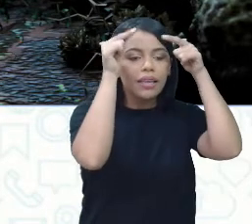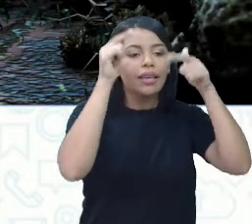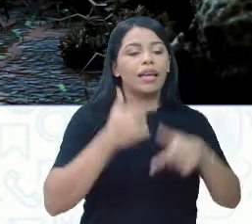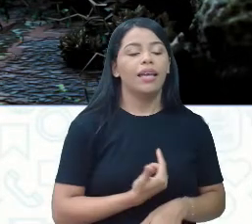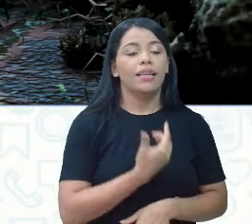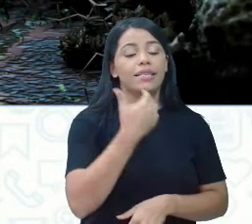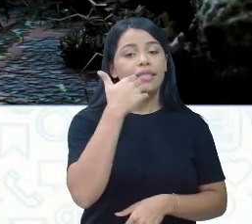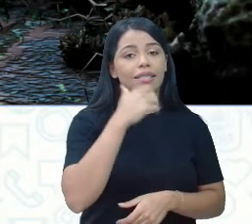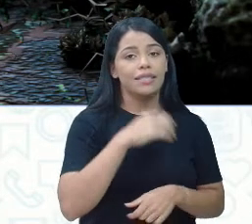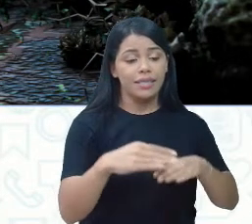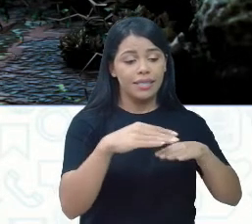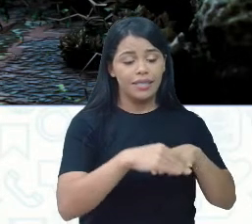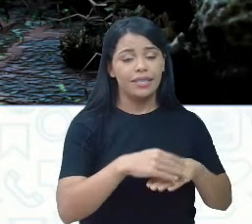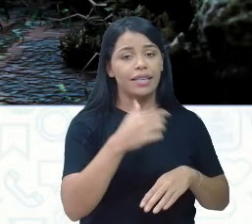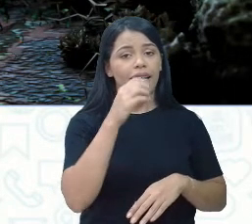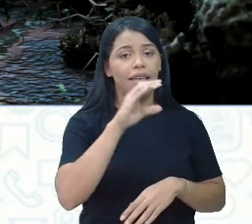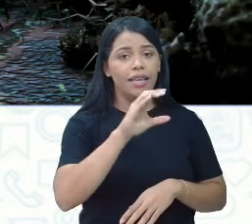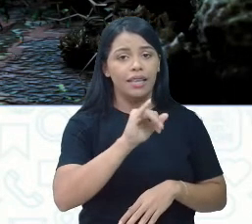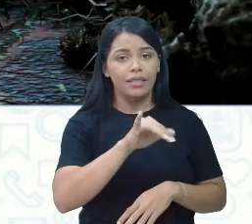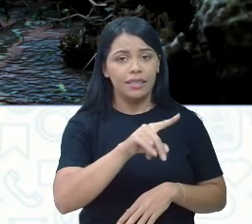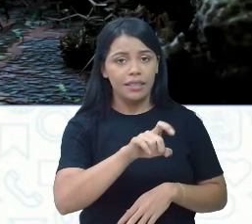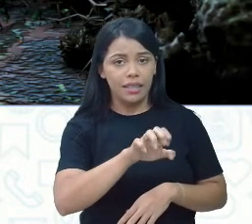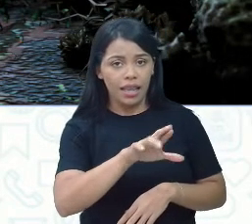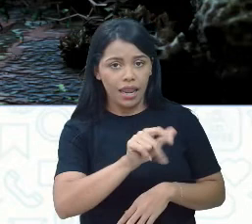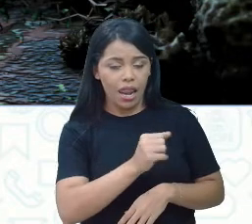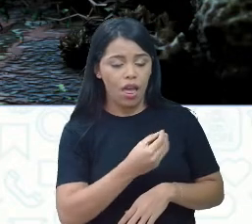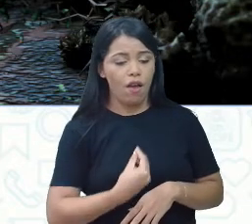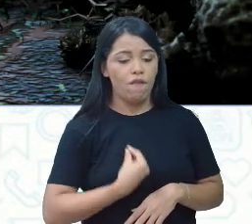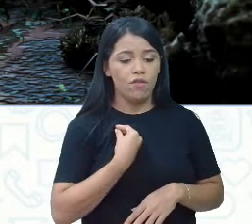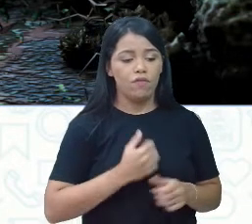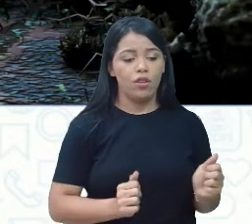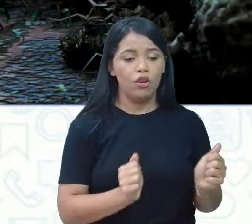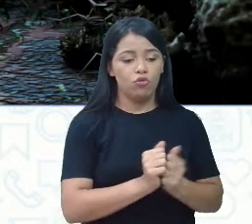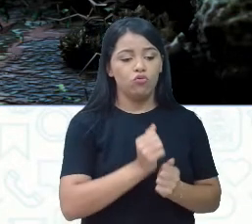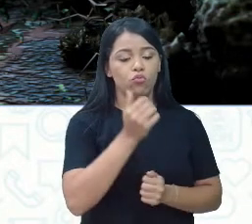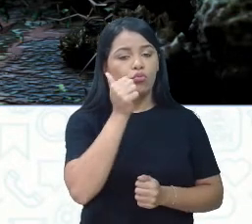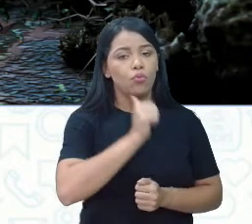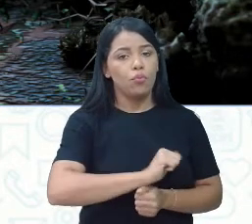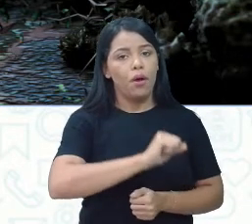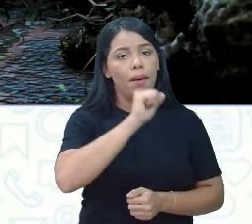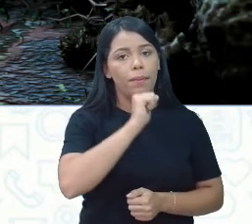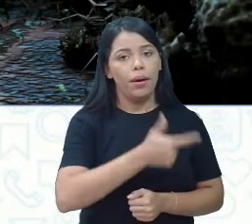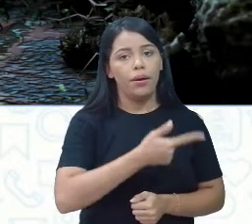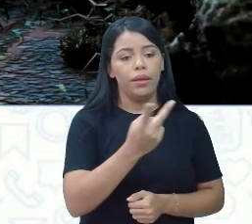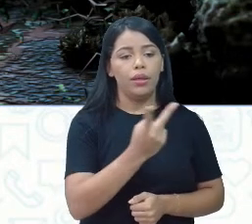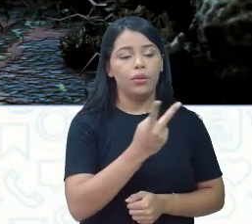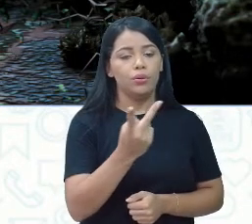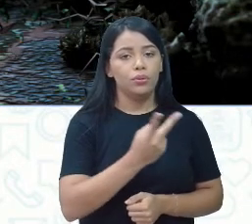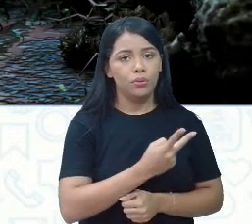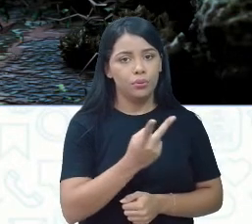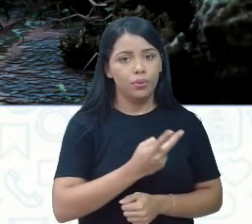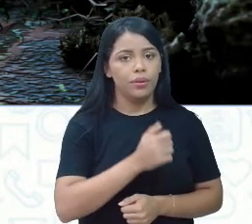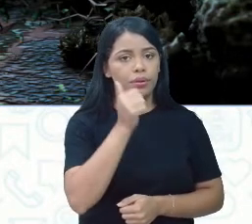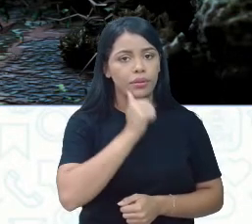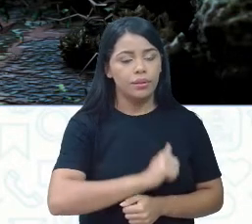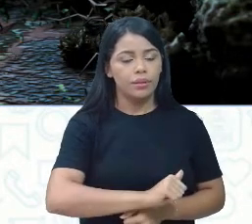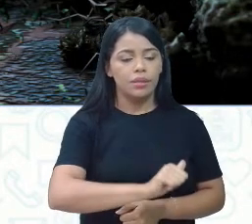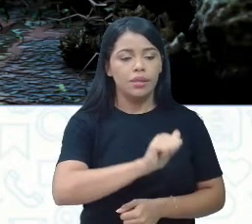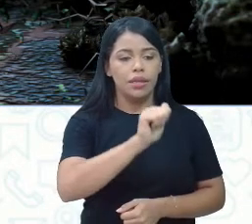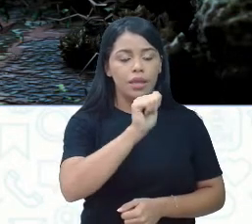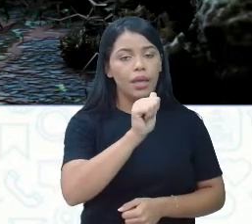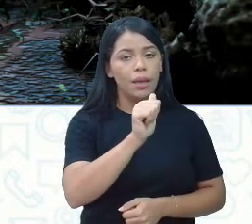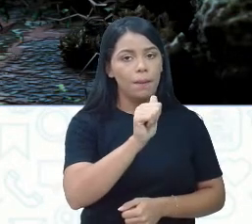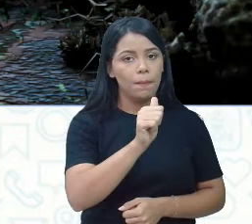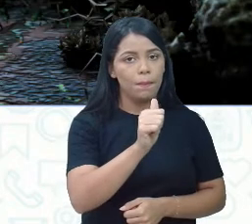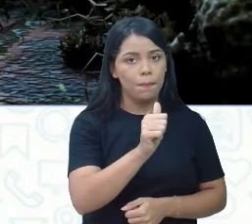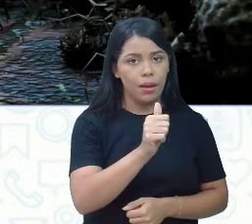pra Cinderela, nada de felicidade, Mas o rei da cidade anuncia um baile real. Isso é depois de que já